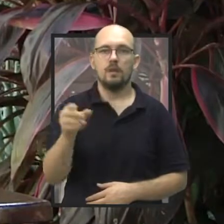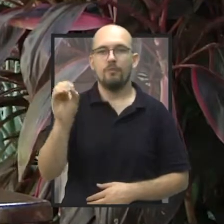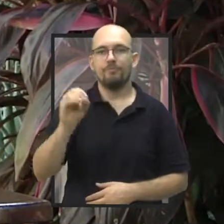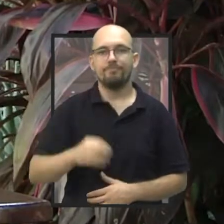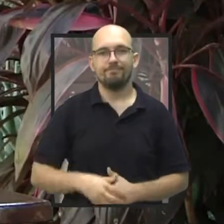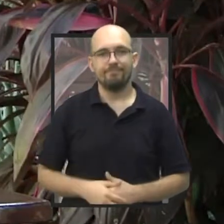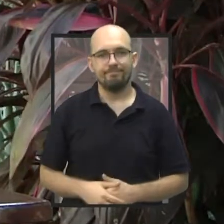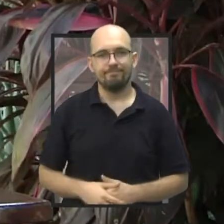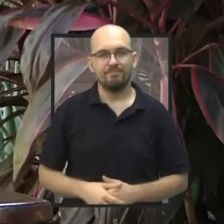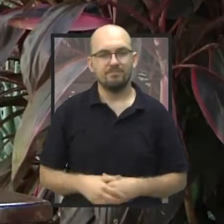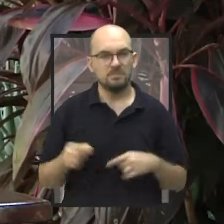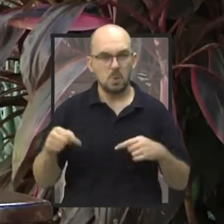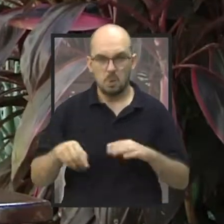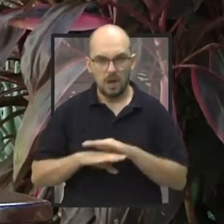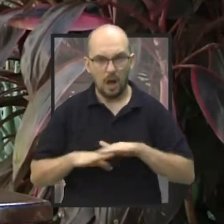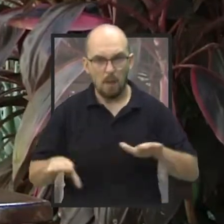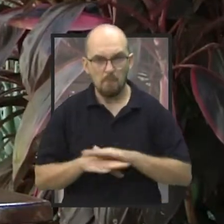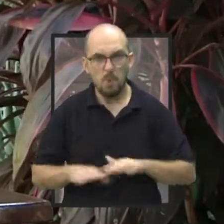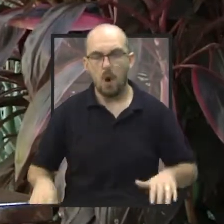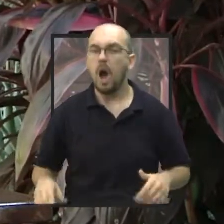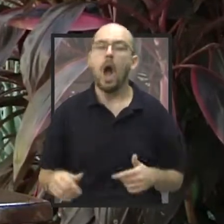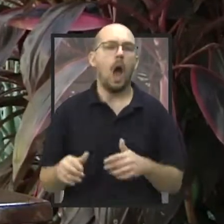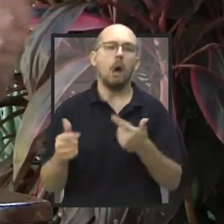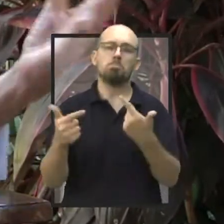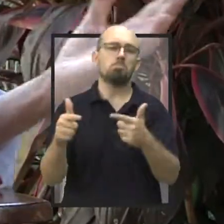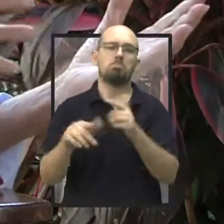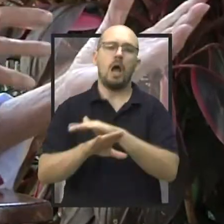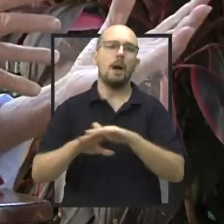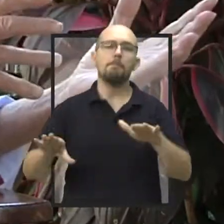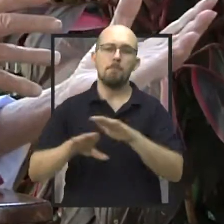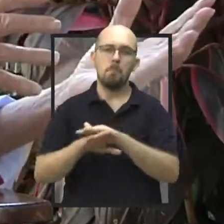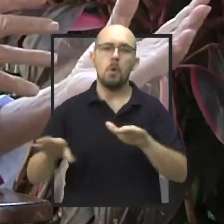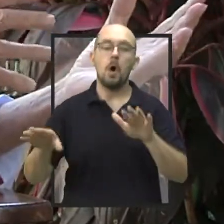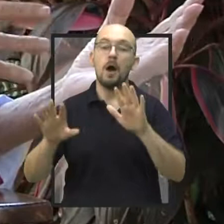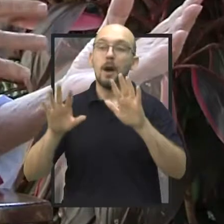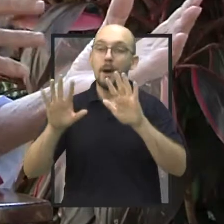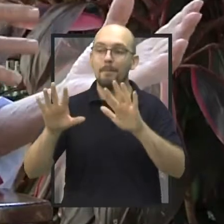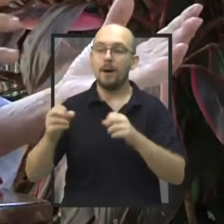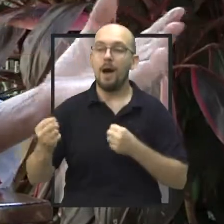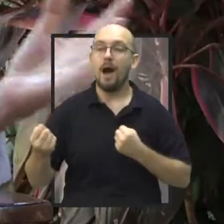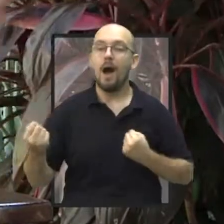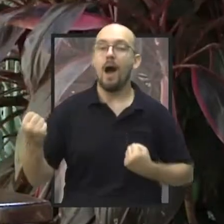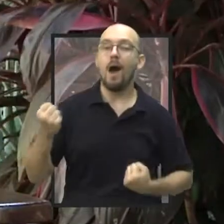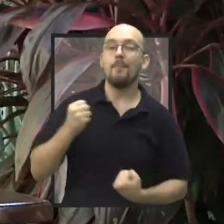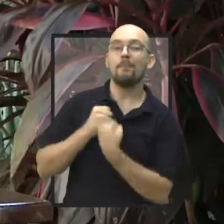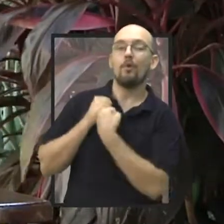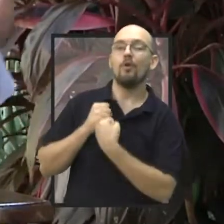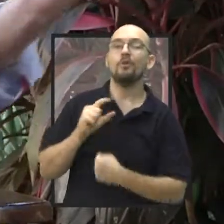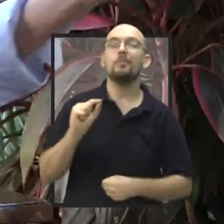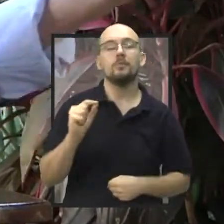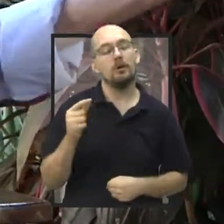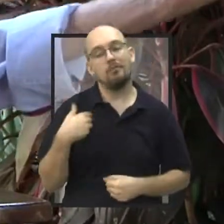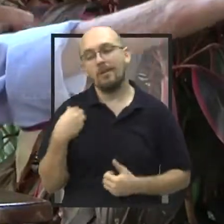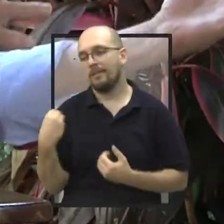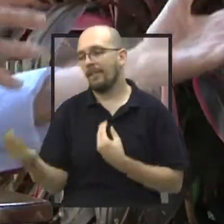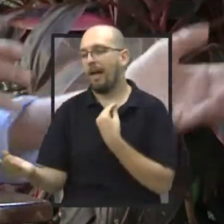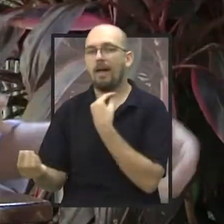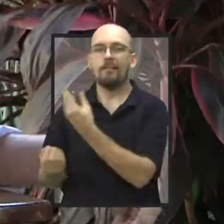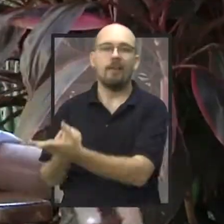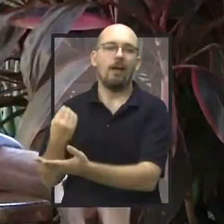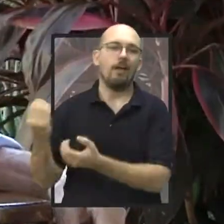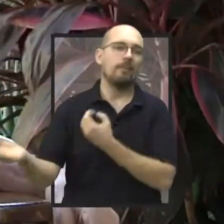Hoje, não tem isso? Não, não tem. Só que para obter o apoio do parlamento precisa doar um monte de coisa para